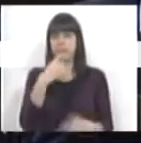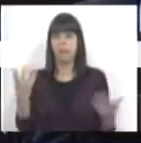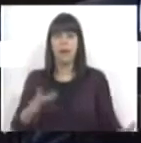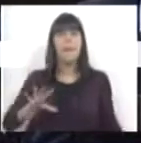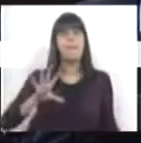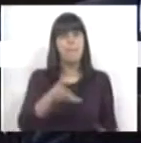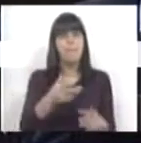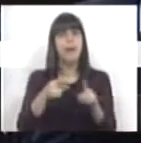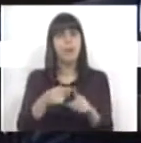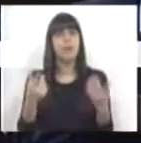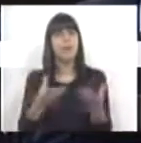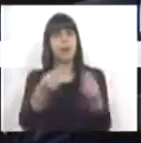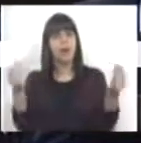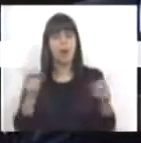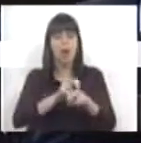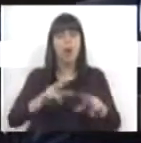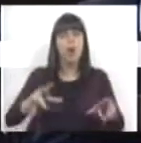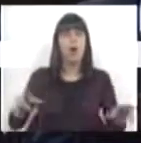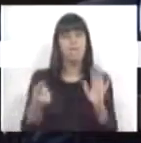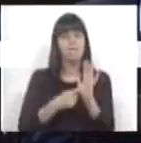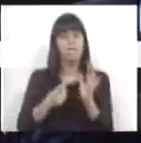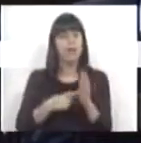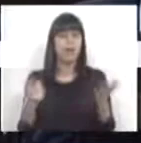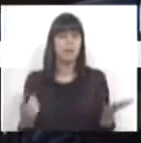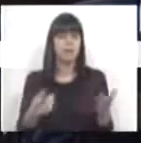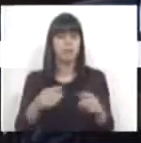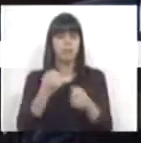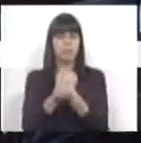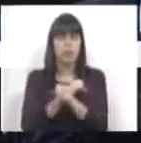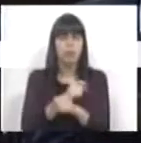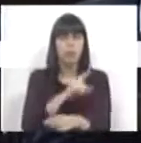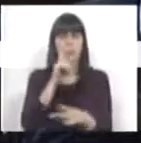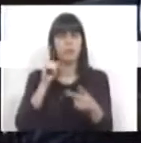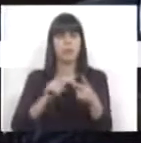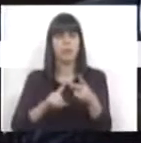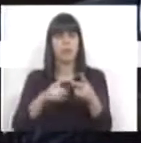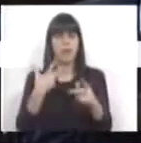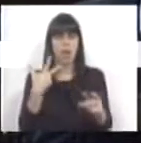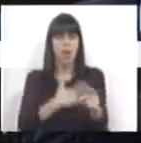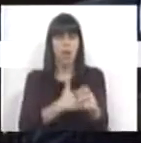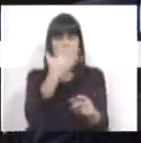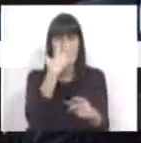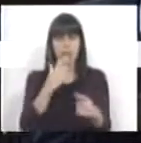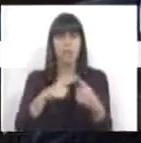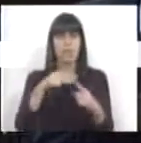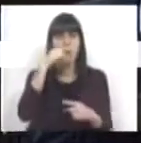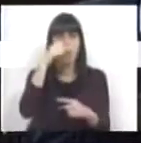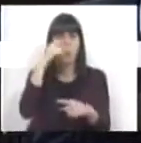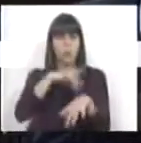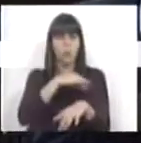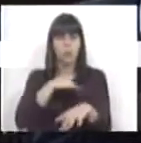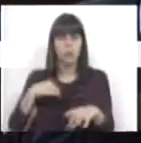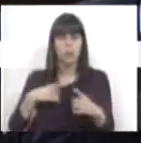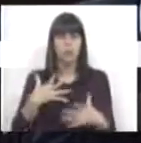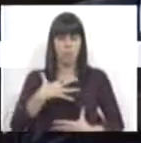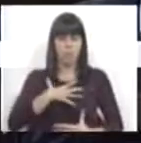num país onde tantos hospitais têm falta de ortopedistas, de anestesistas, de urologistas,